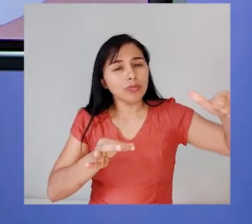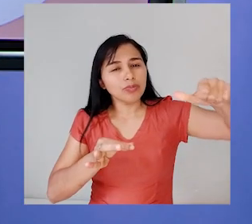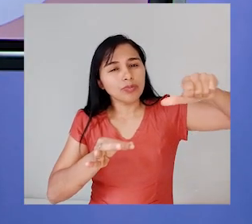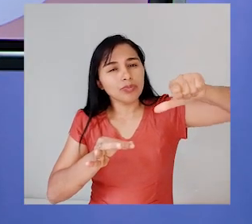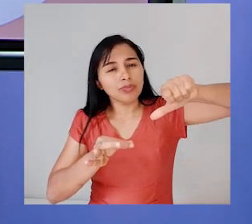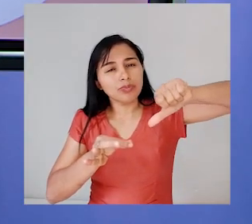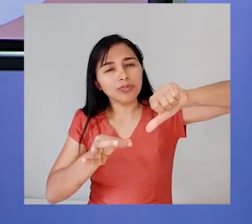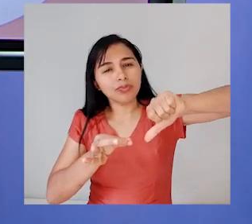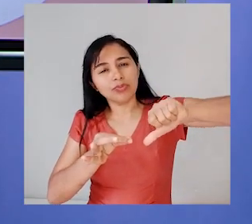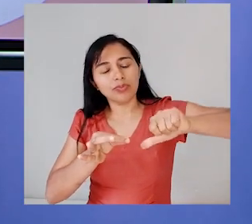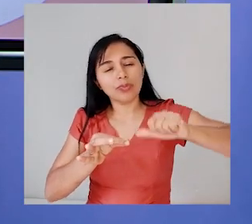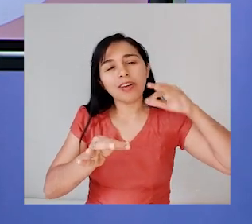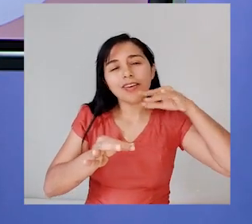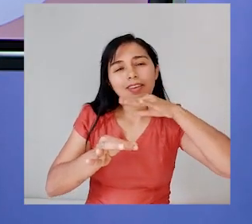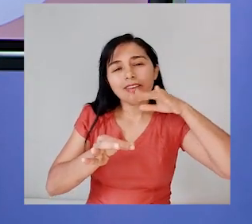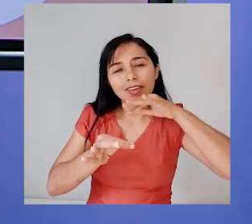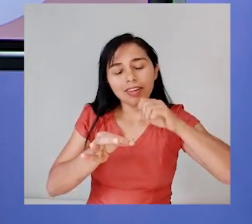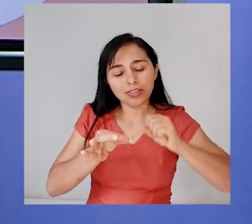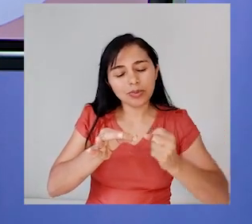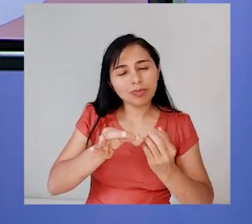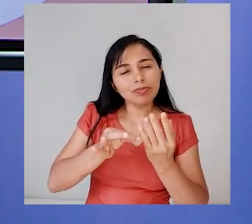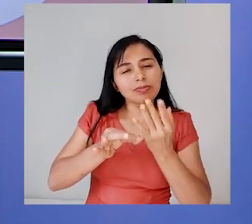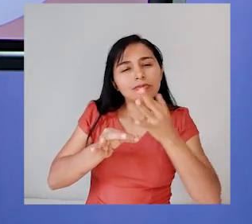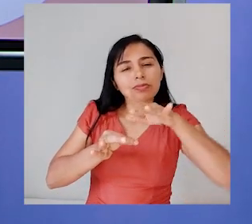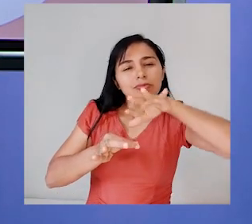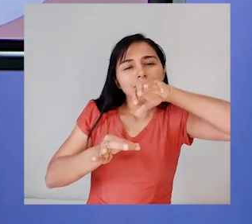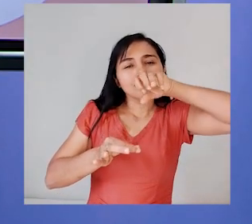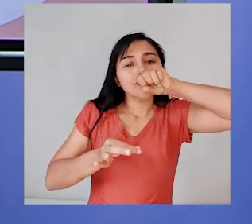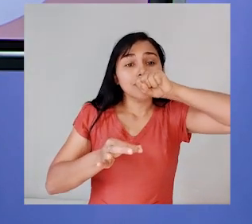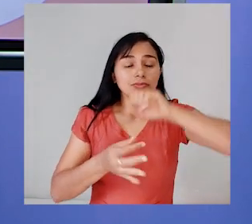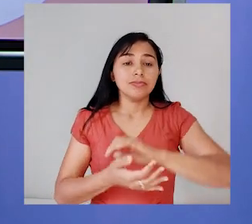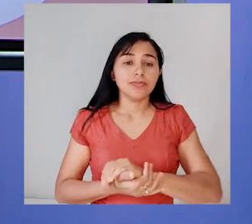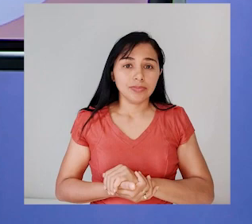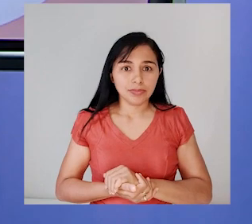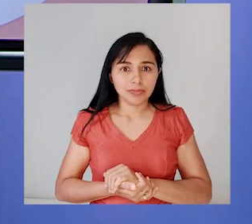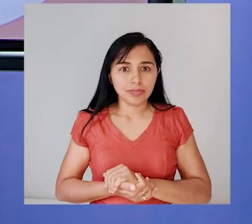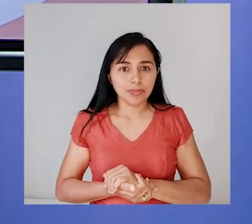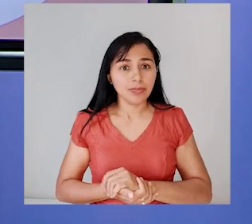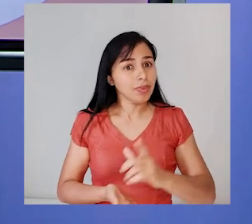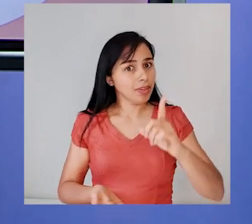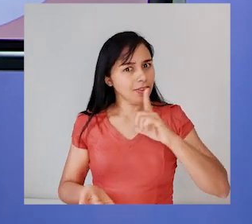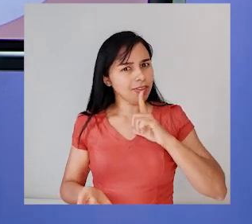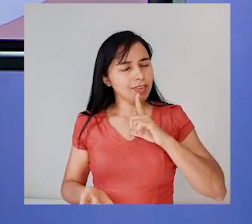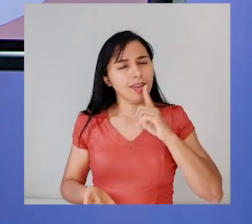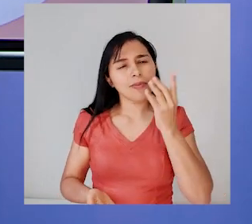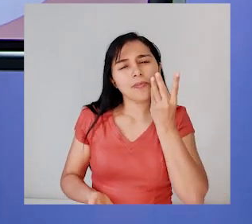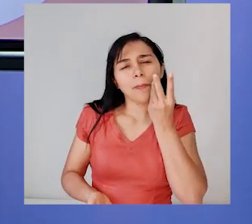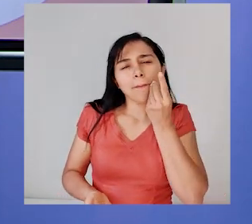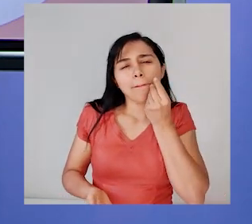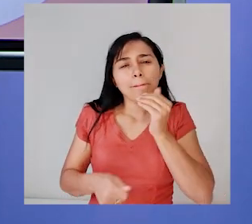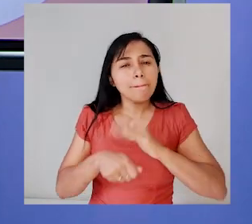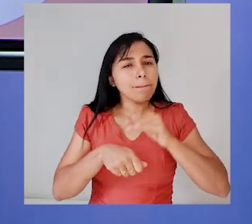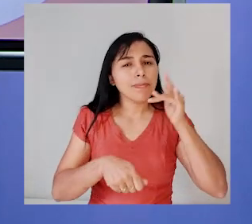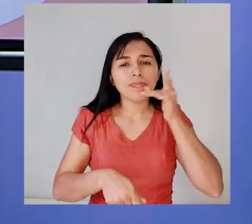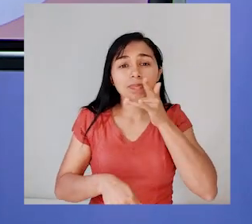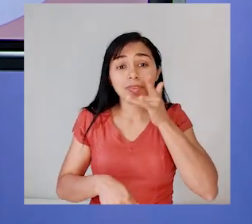reluzente. E me pergunto já em prosa, existe coisa mais gostosa? Então, temos